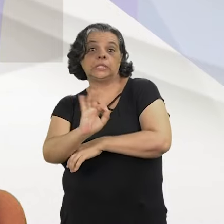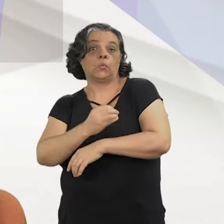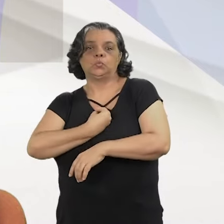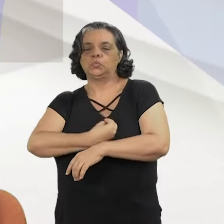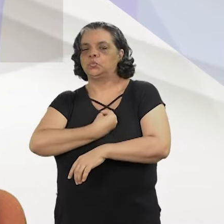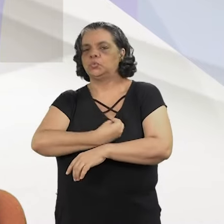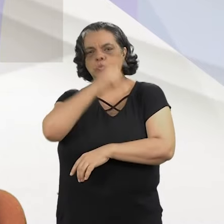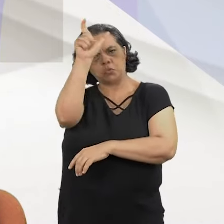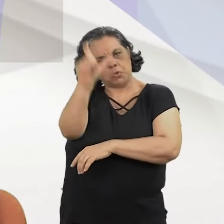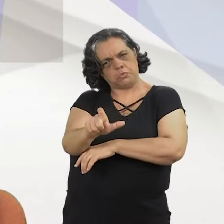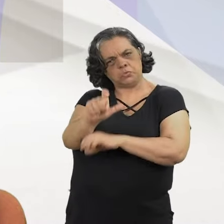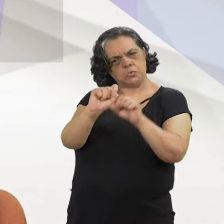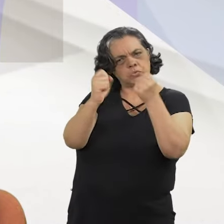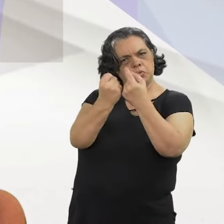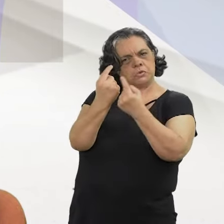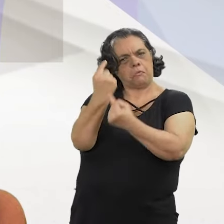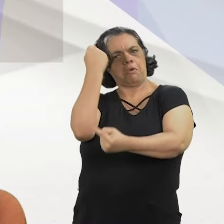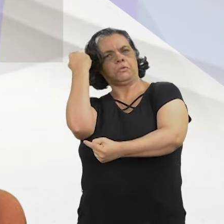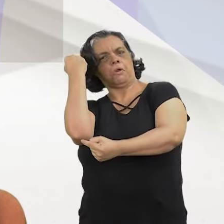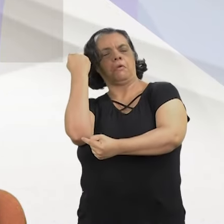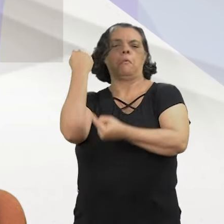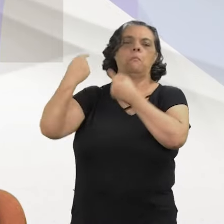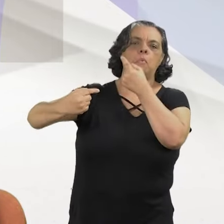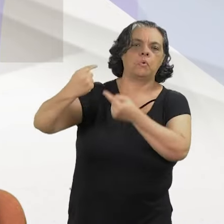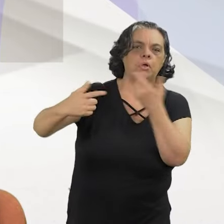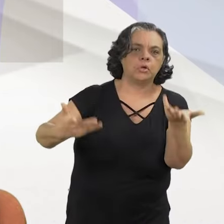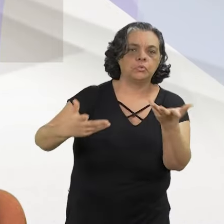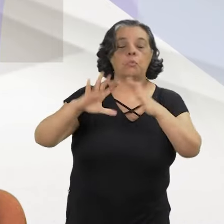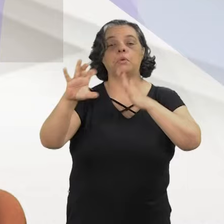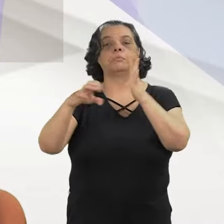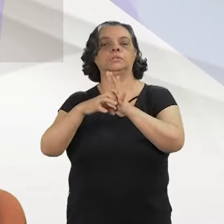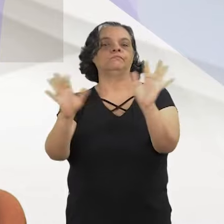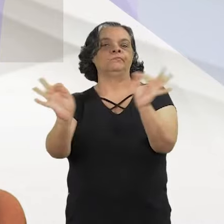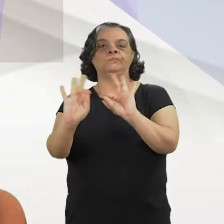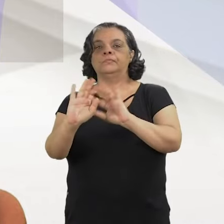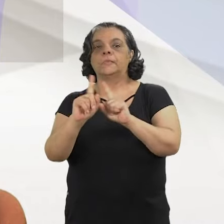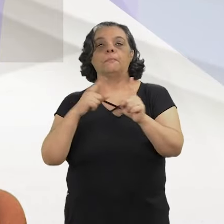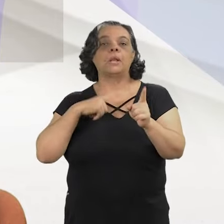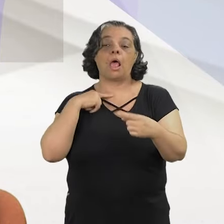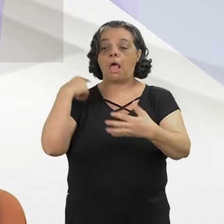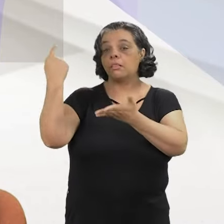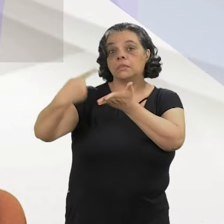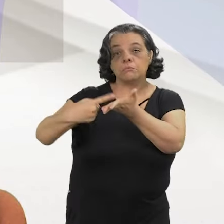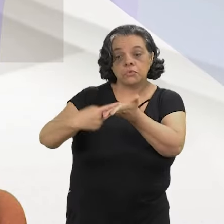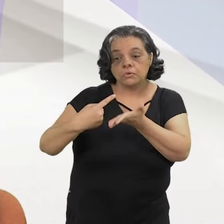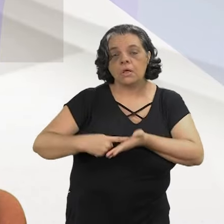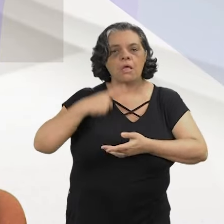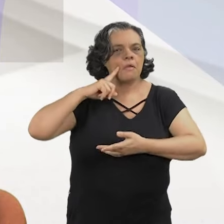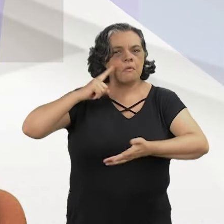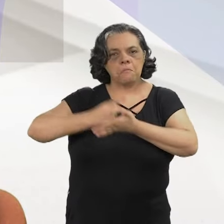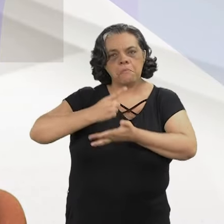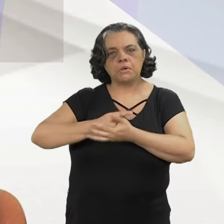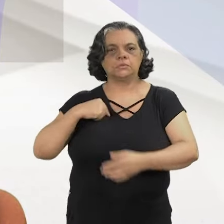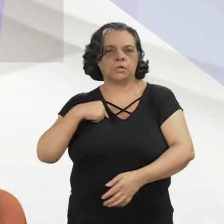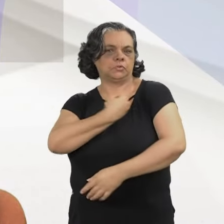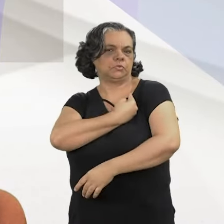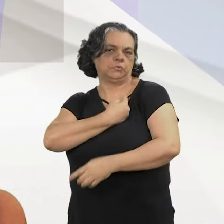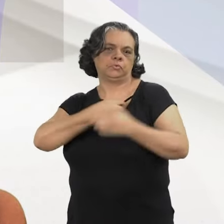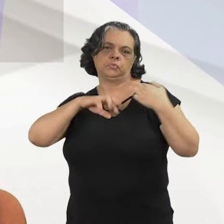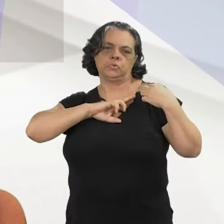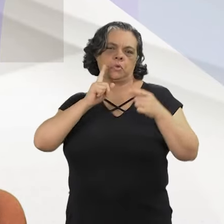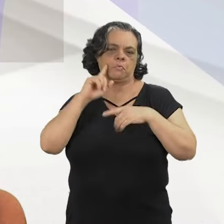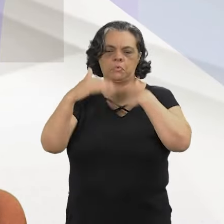existe um sujeito social por trás que geralmente é um político ou um empresário né para ditar né para mandar na pauta da